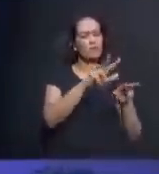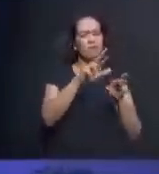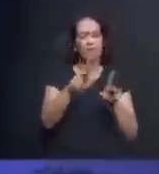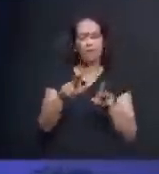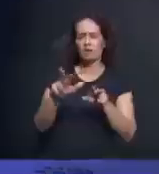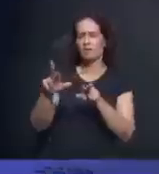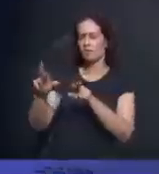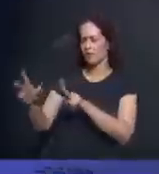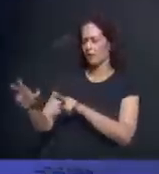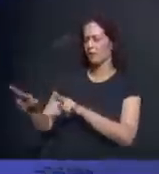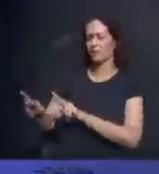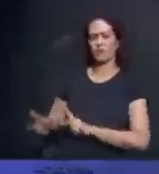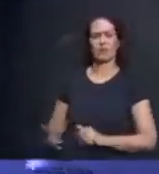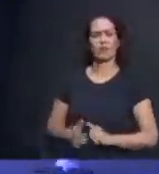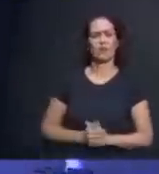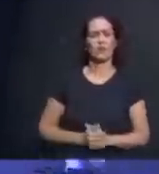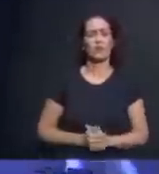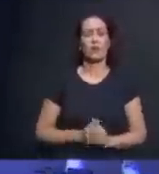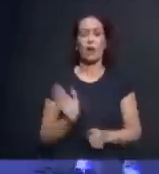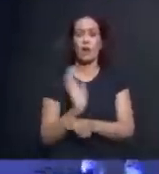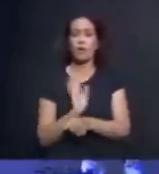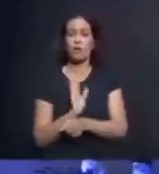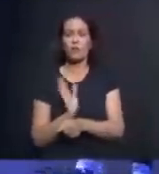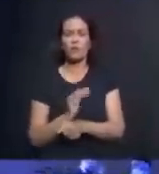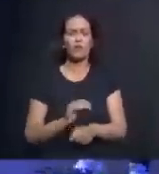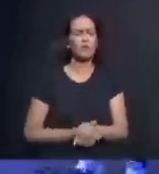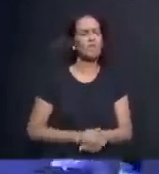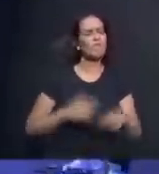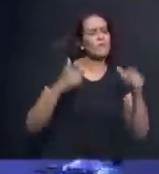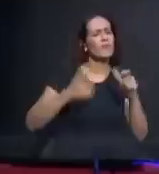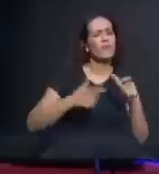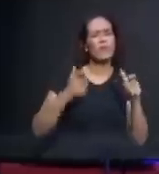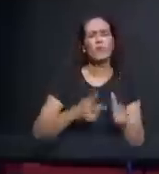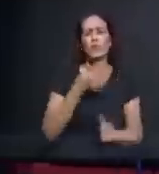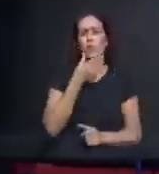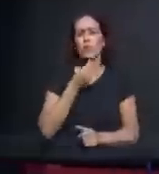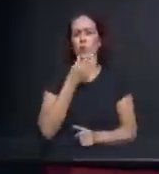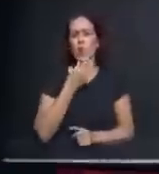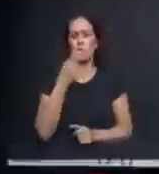fica assim, ai gente, cadê aquele cara que lê a mente? Ai!